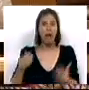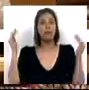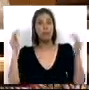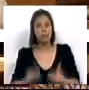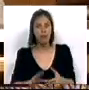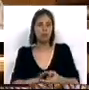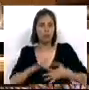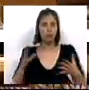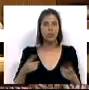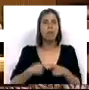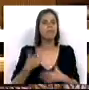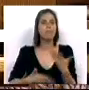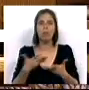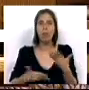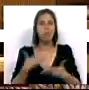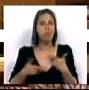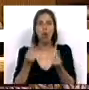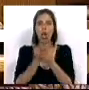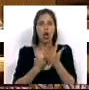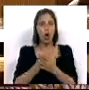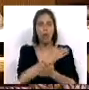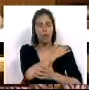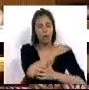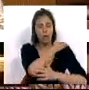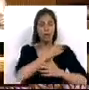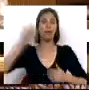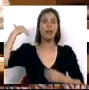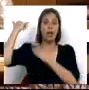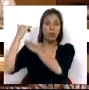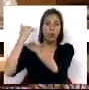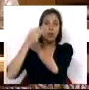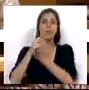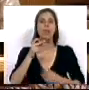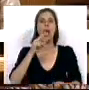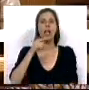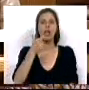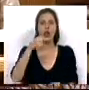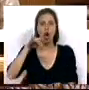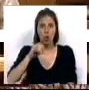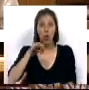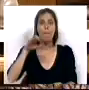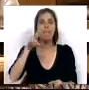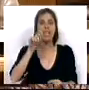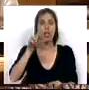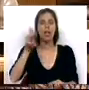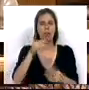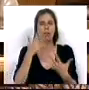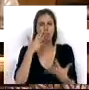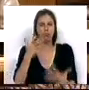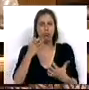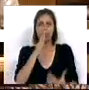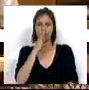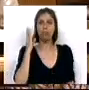e quebrando a dinâmica da economia. Na altura, António Pires de Lima afirmou,